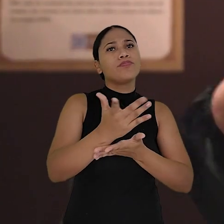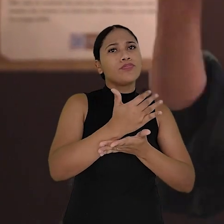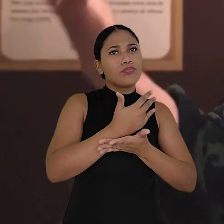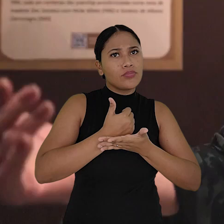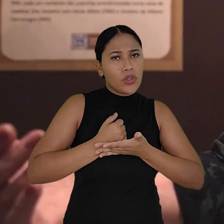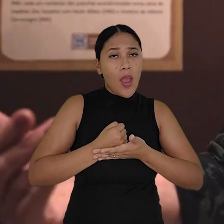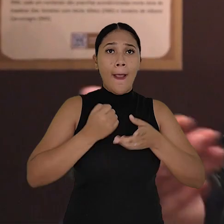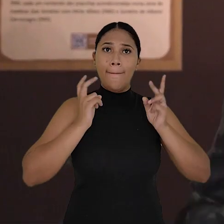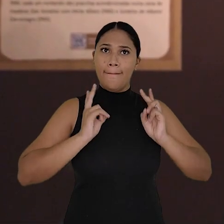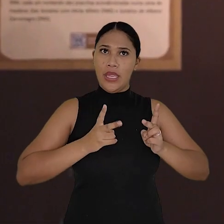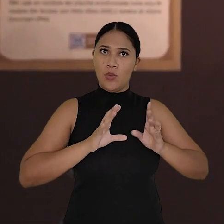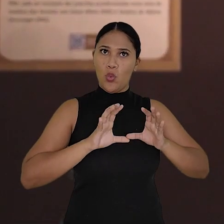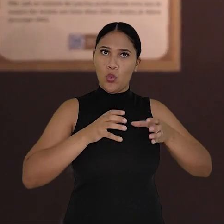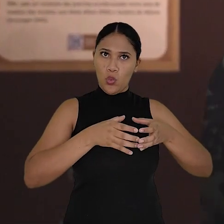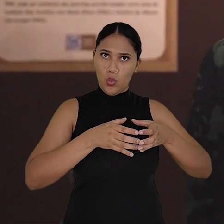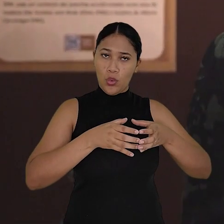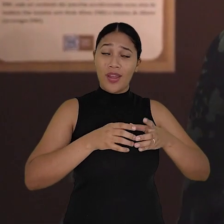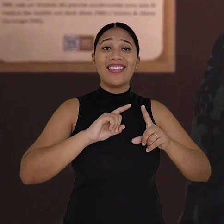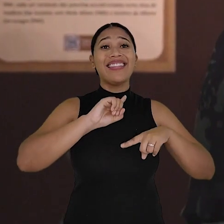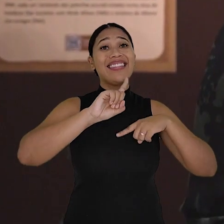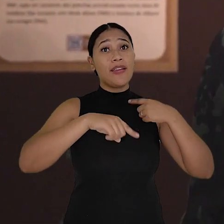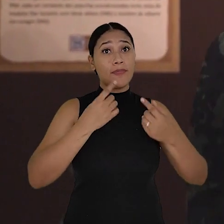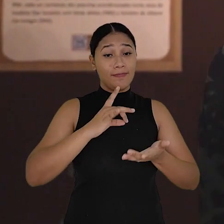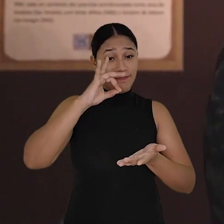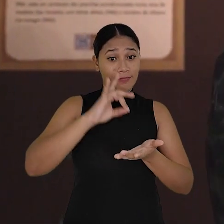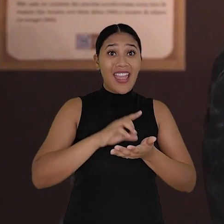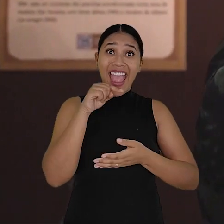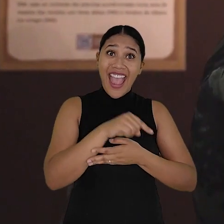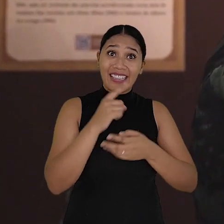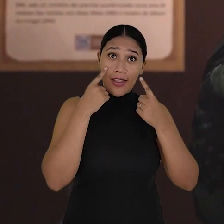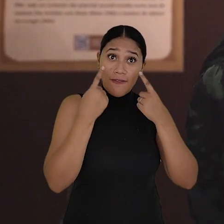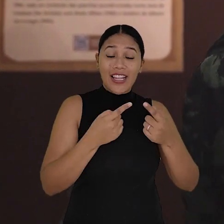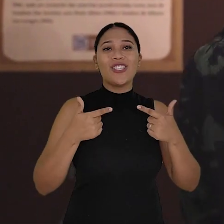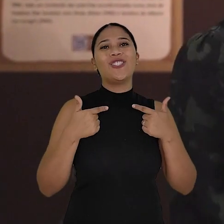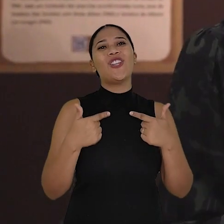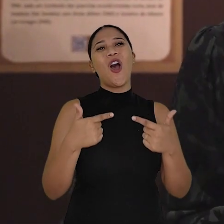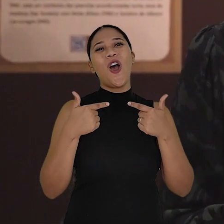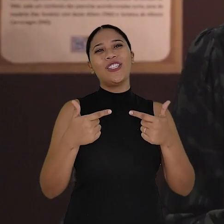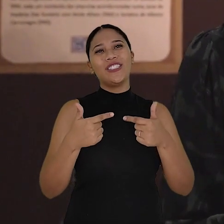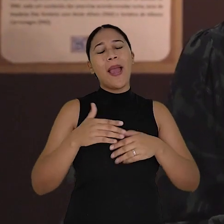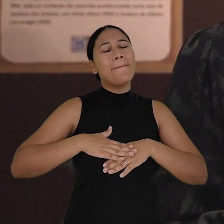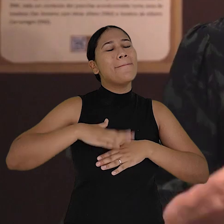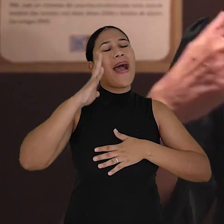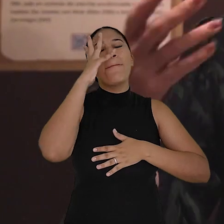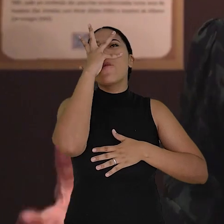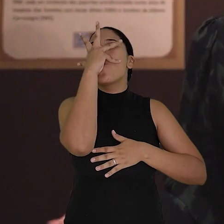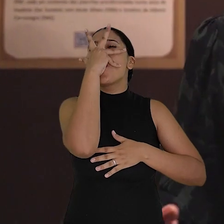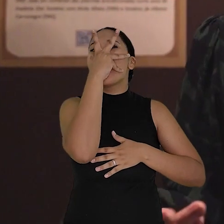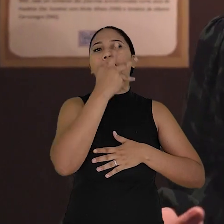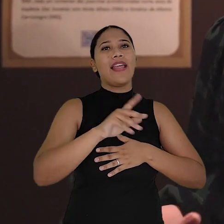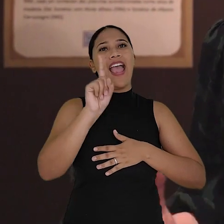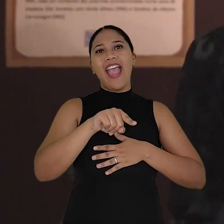exposição, a gente pegou outras obras desse mesmo grupo. E, finalmente, essa que vocês estão tendo a sorte. A